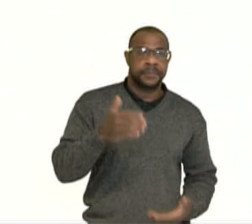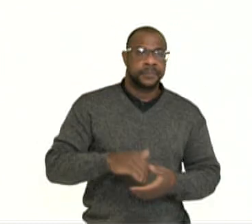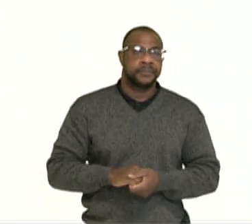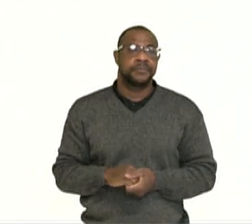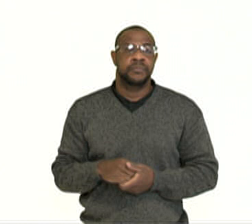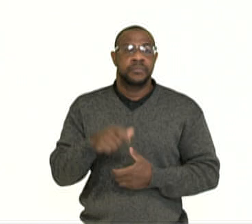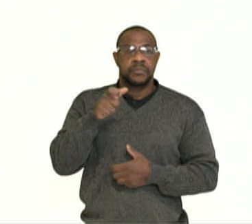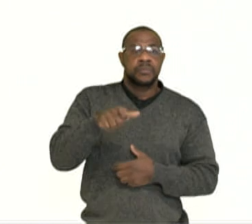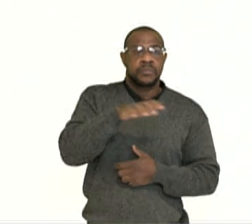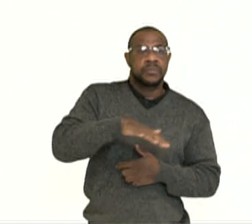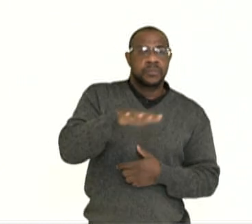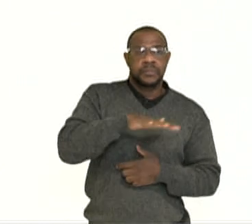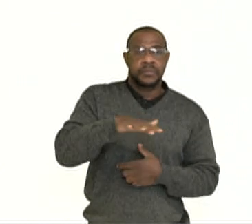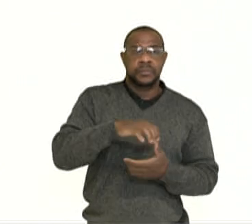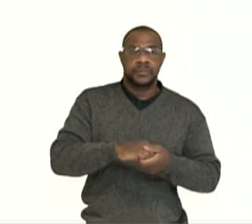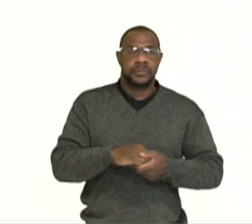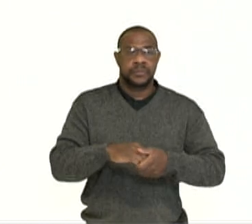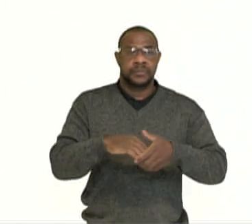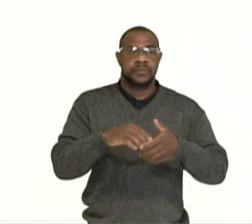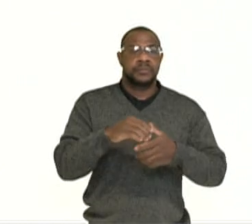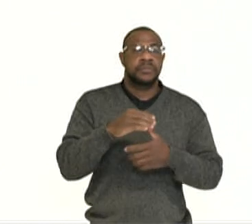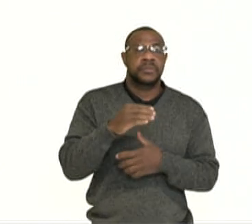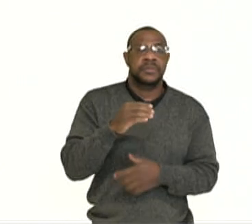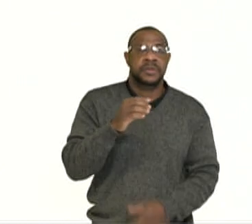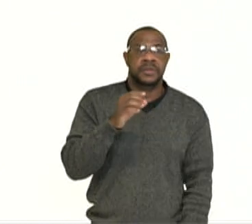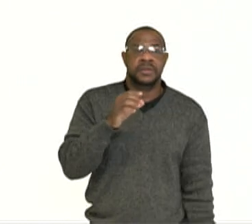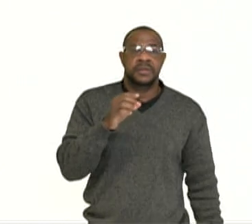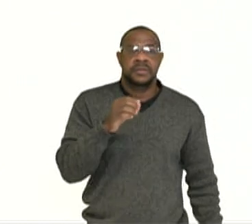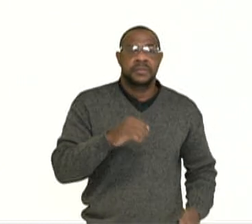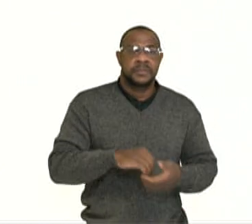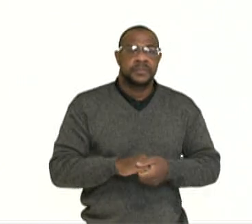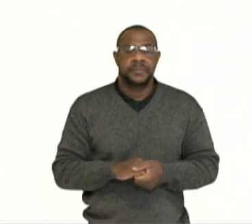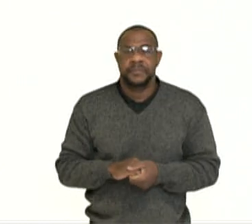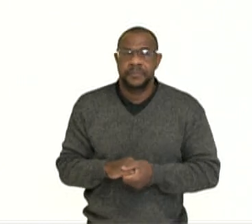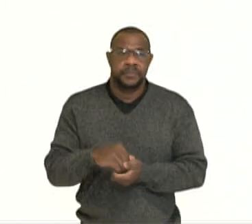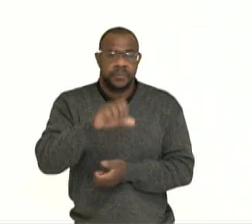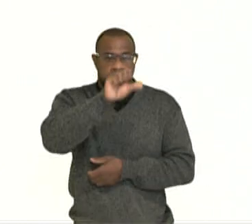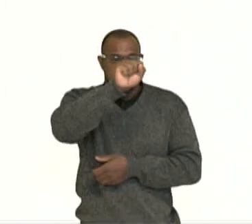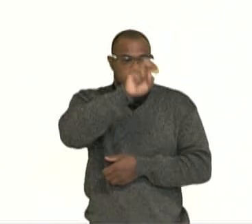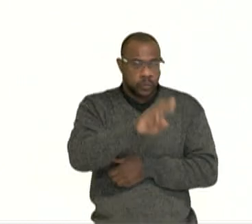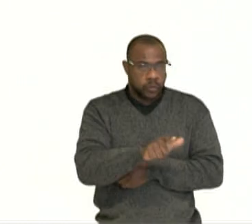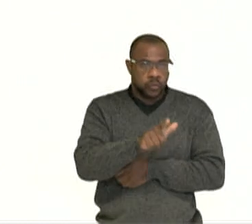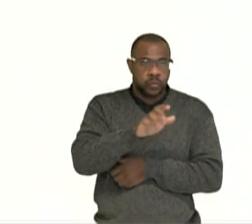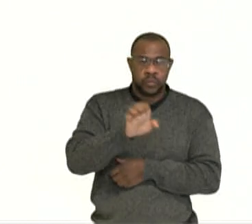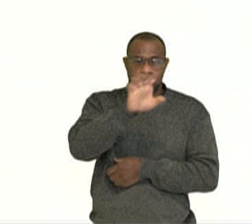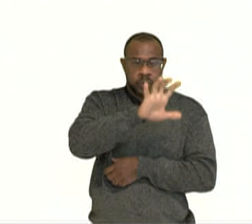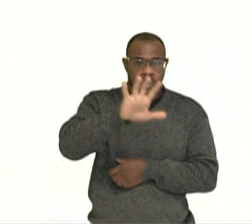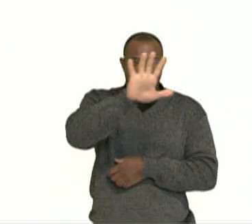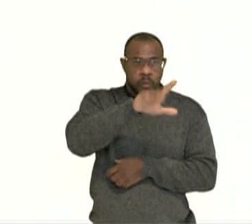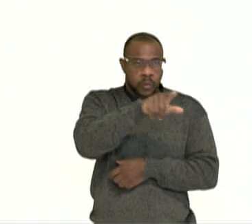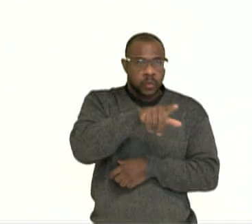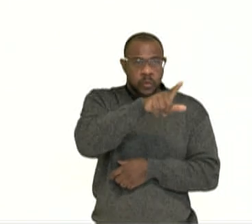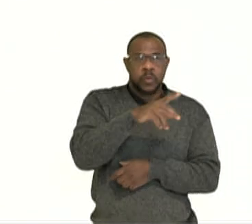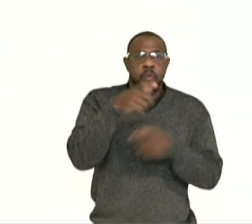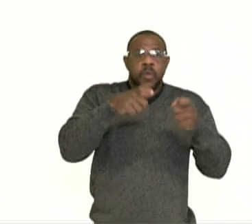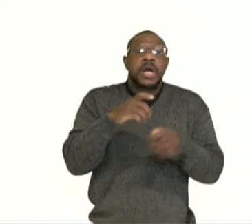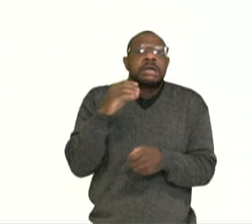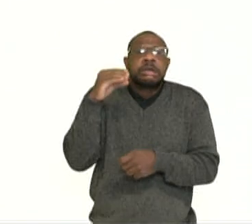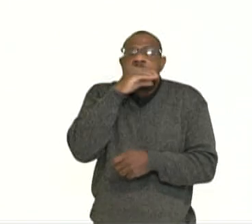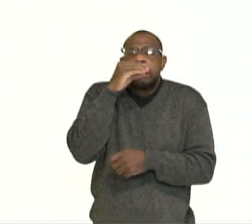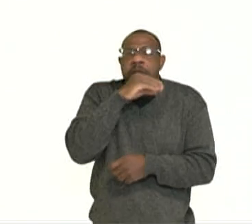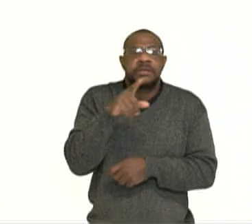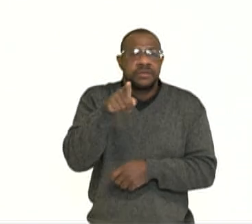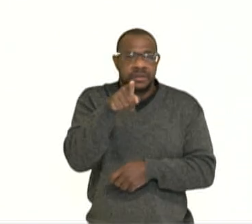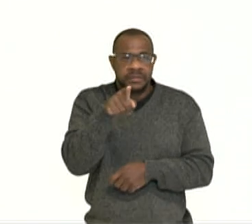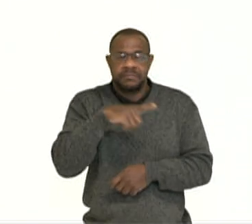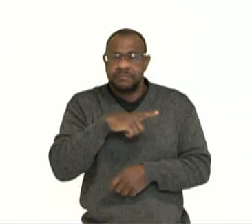nas áreas de clima mediterrâneo, que está na porção sul do continente europeu, nas áreas mais quentes da Europa, nós